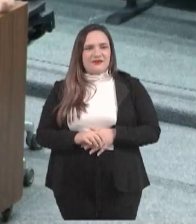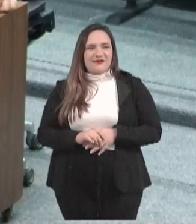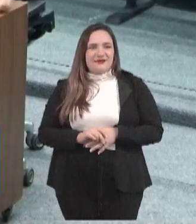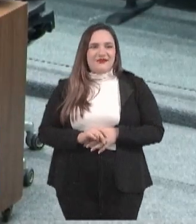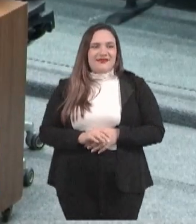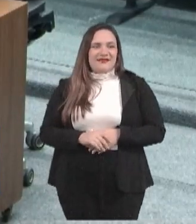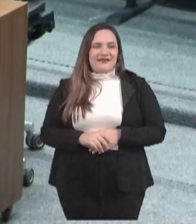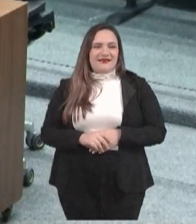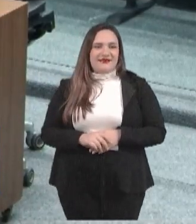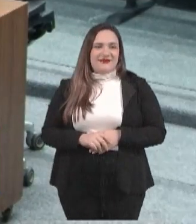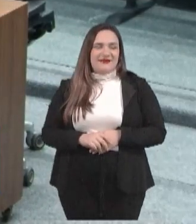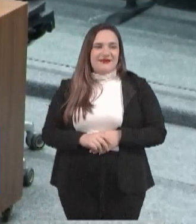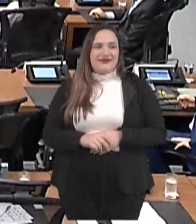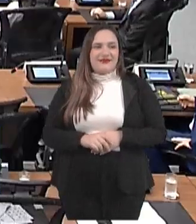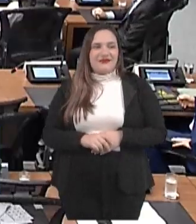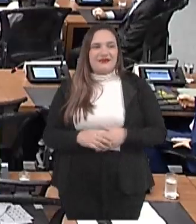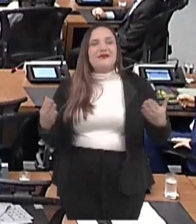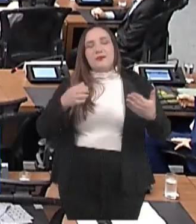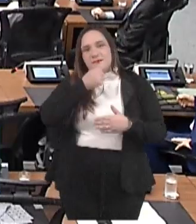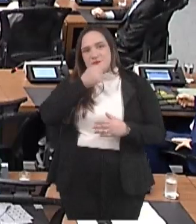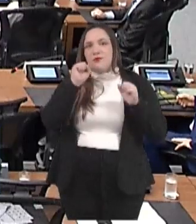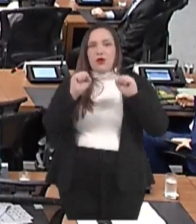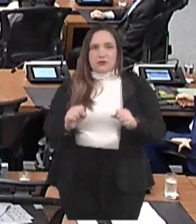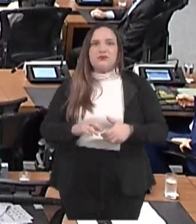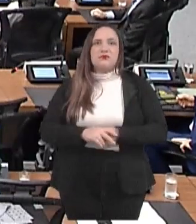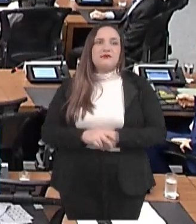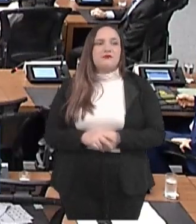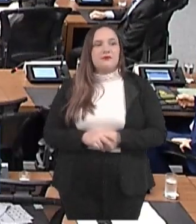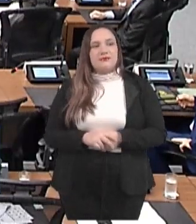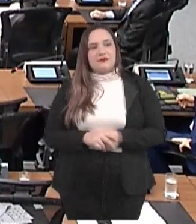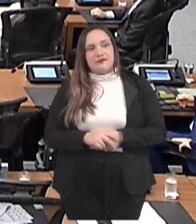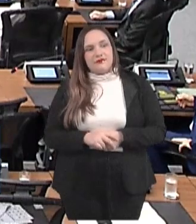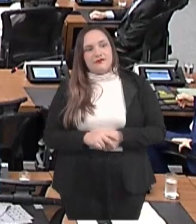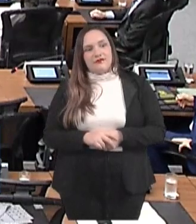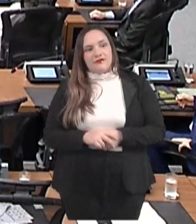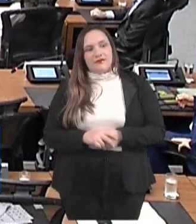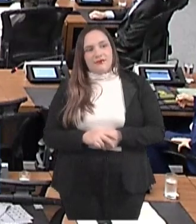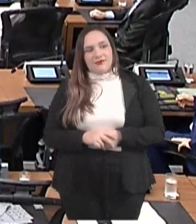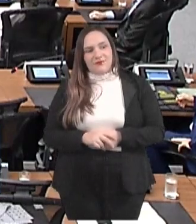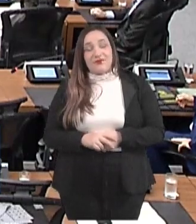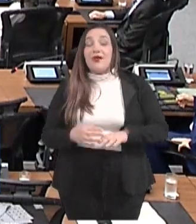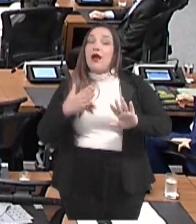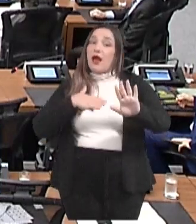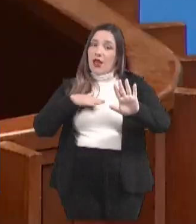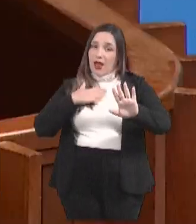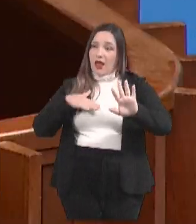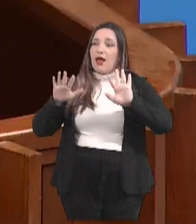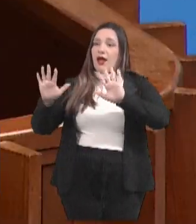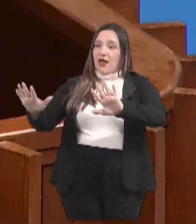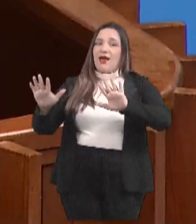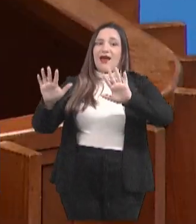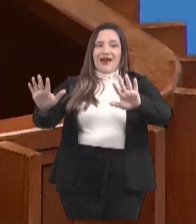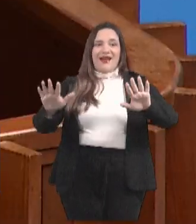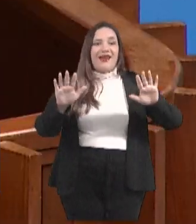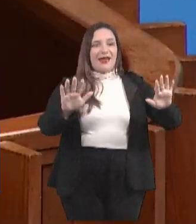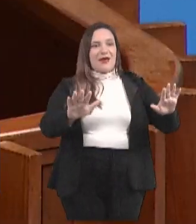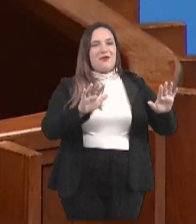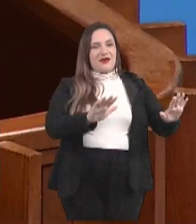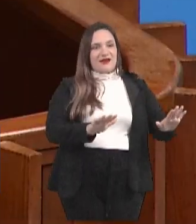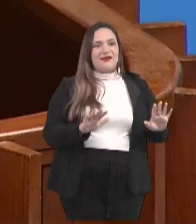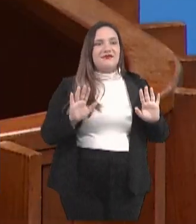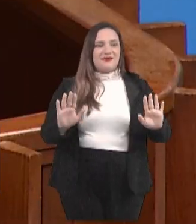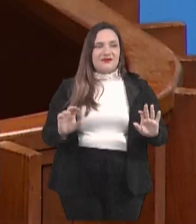A palavra está com o deputado Zé Teixeira, por gentileza. Senhor presidente, eu vou deixar acalmar os ânimos para